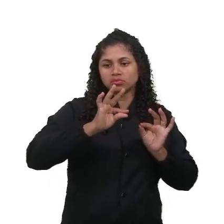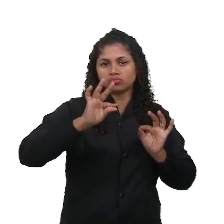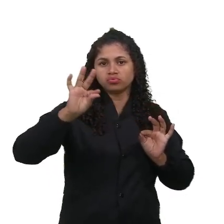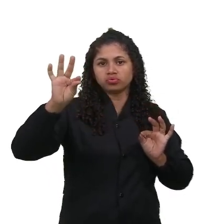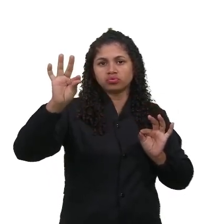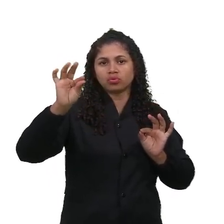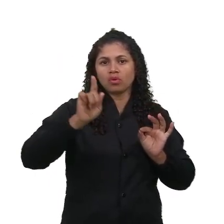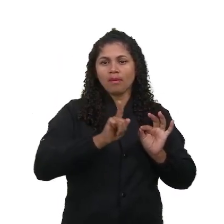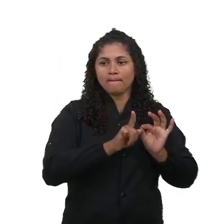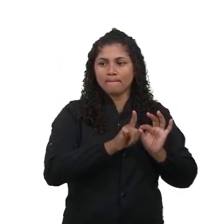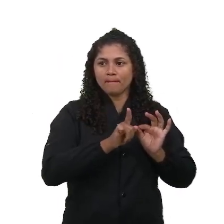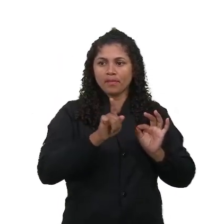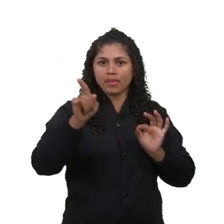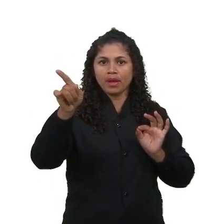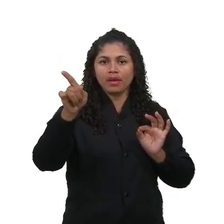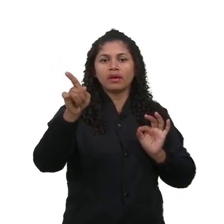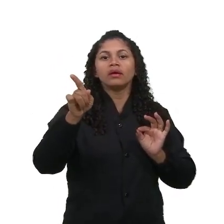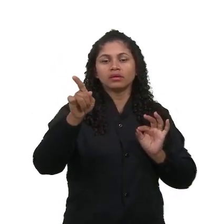sentido e terminam